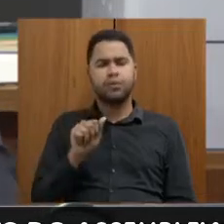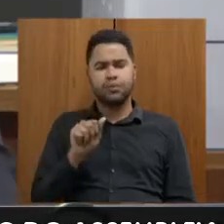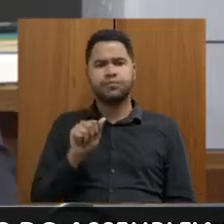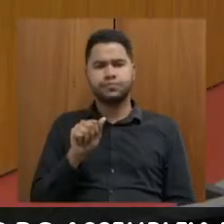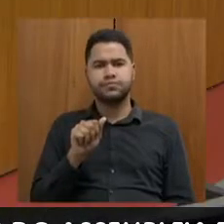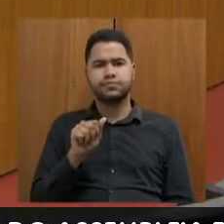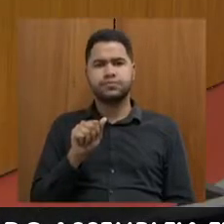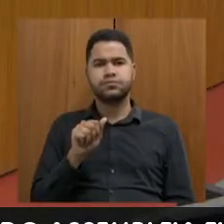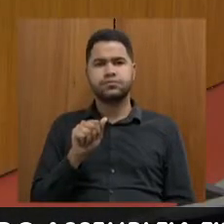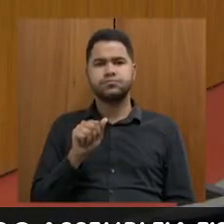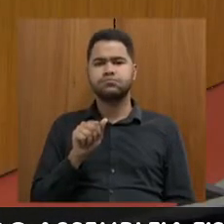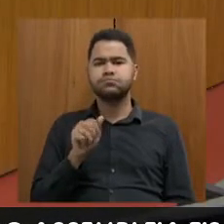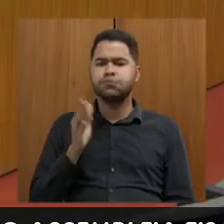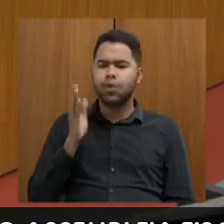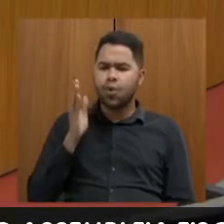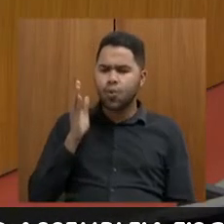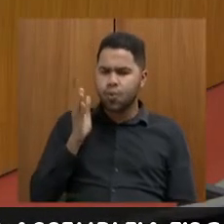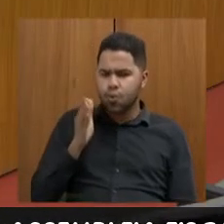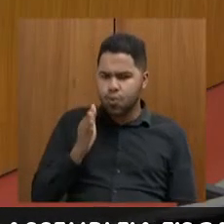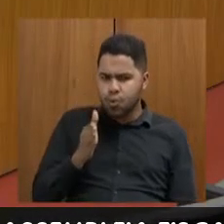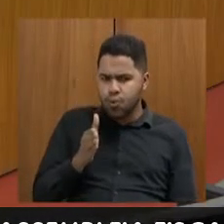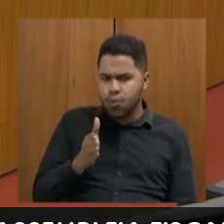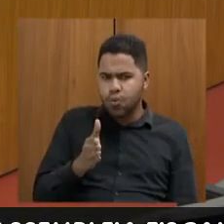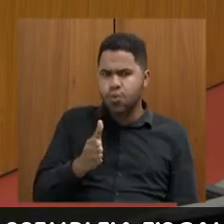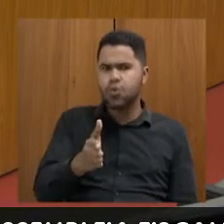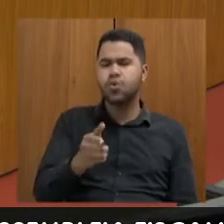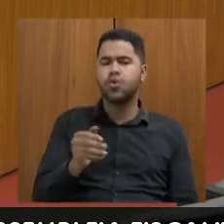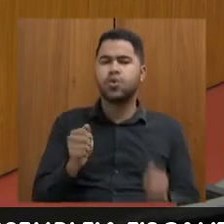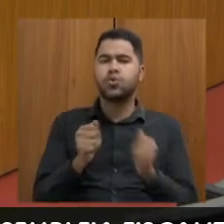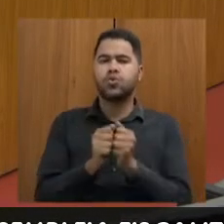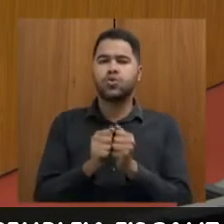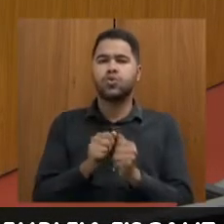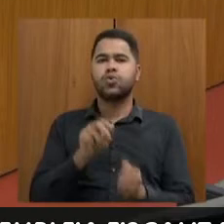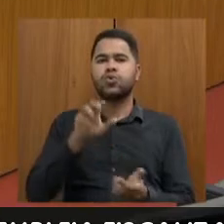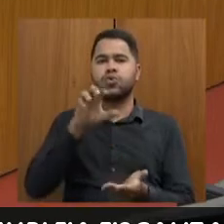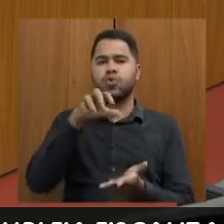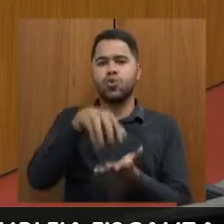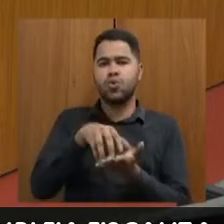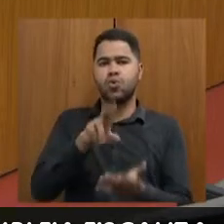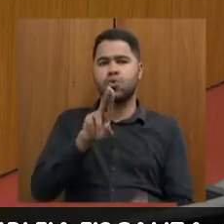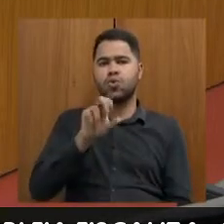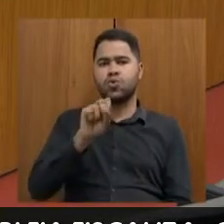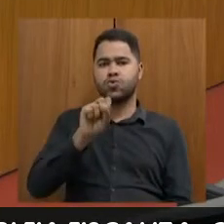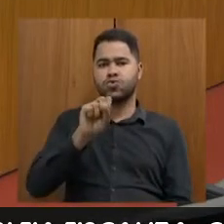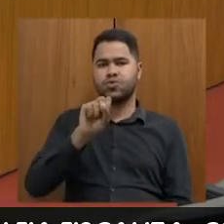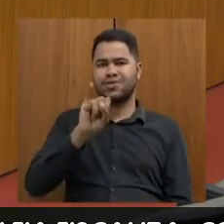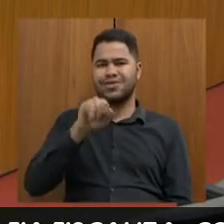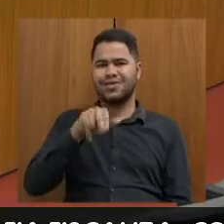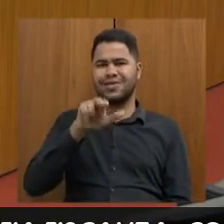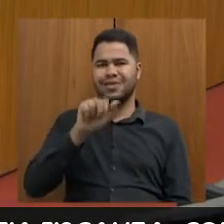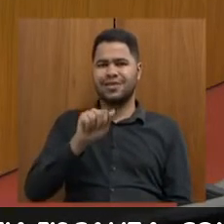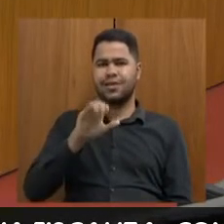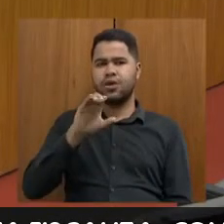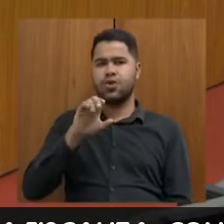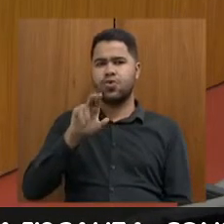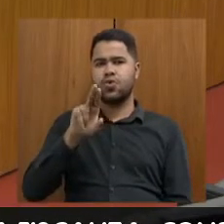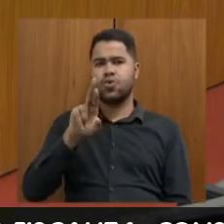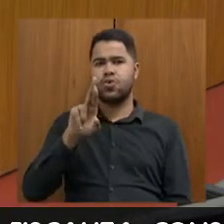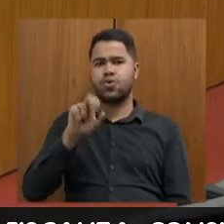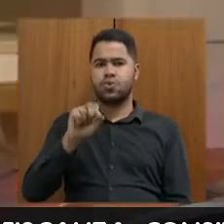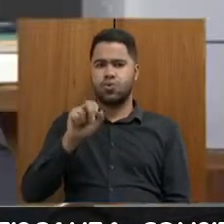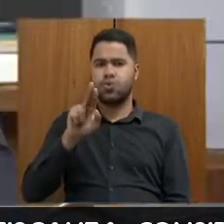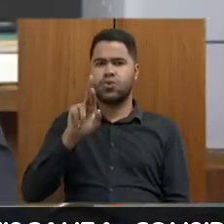a arrumo né junto com a Usina Coruripe né levou ali um ramal